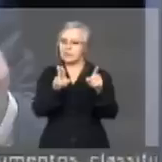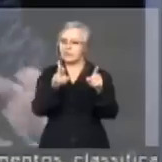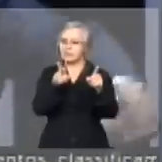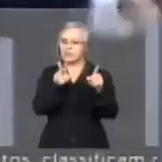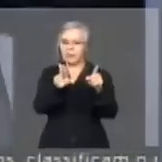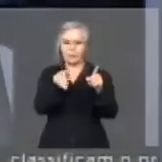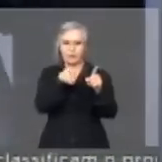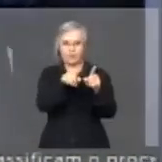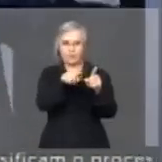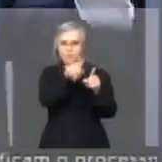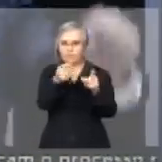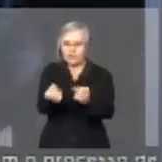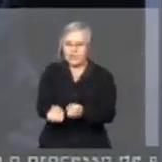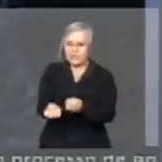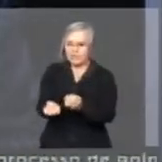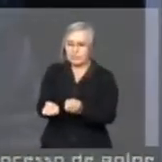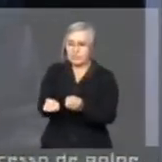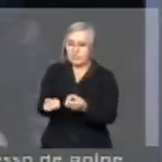Temer.